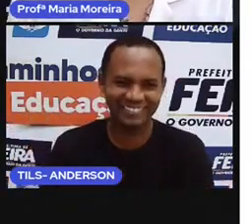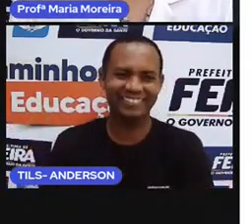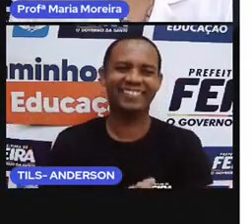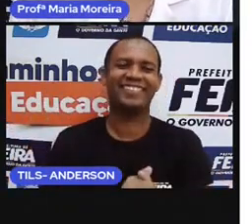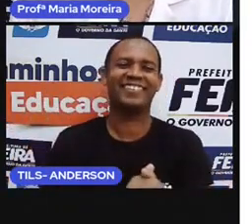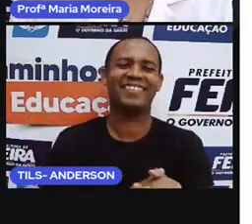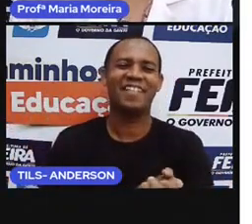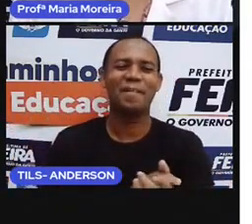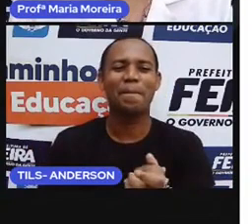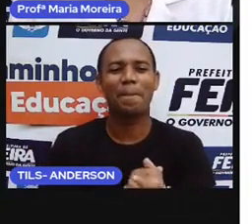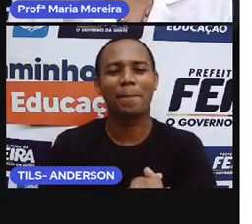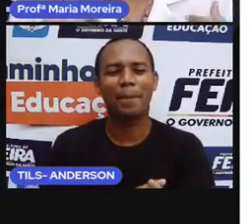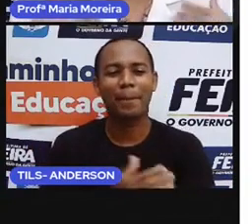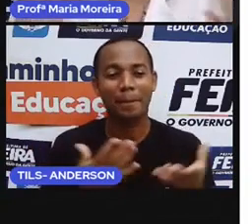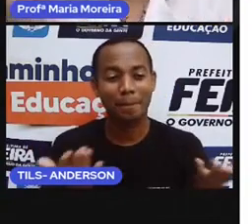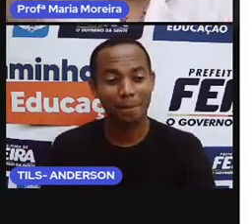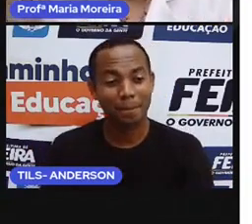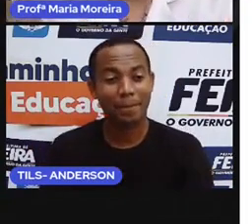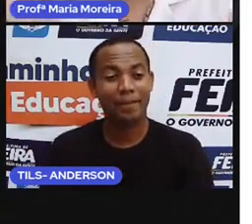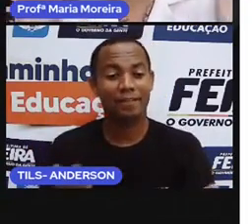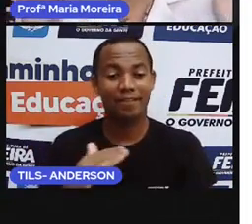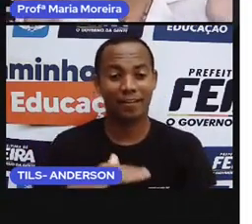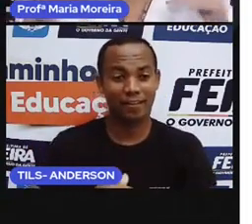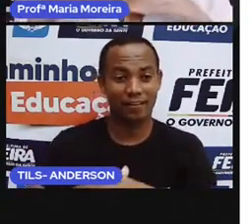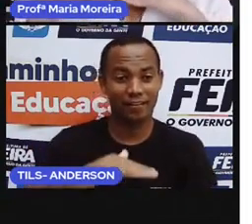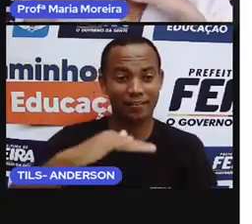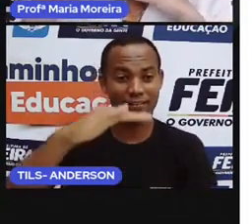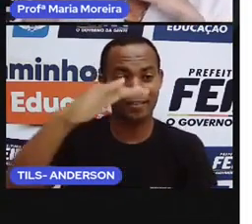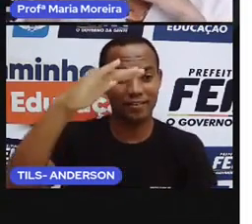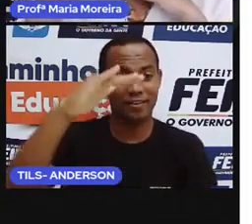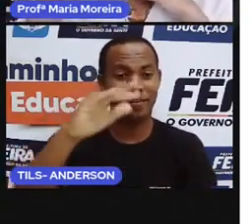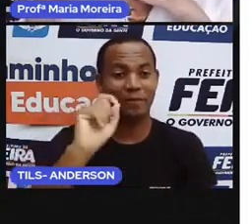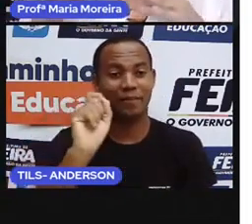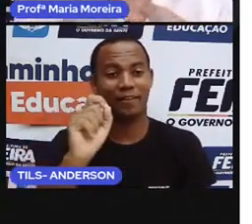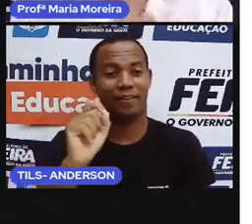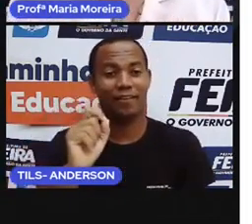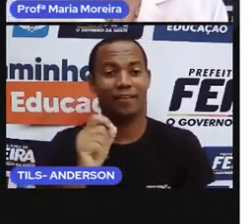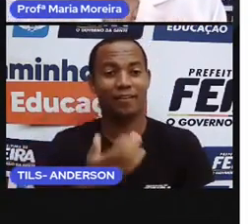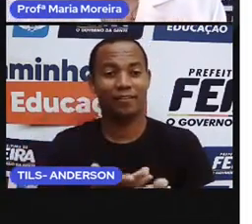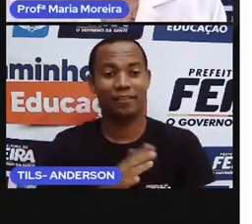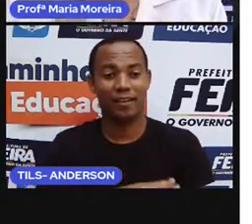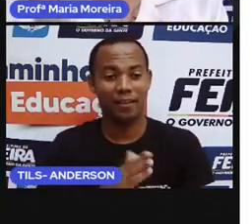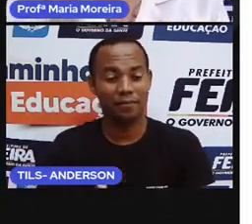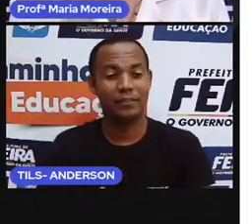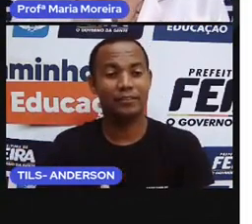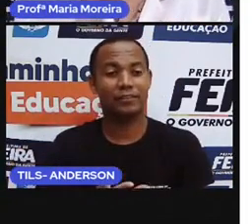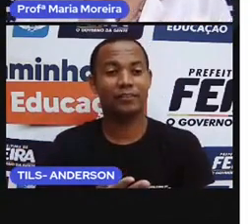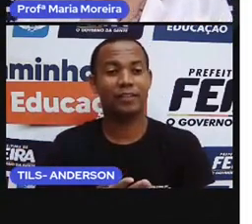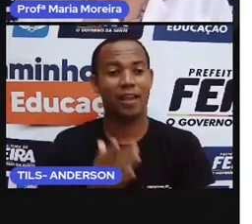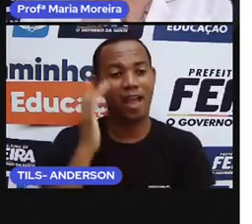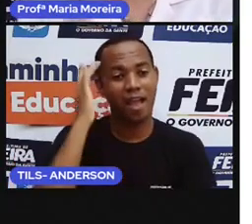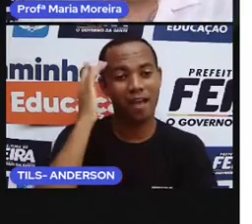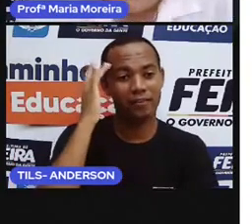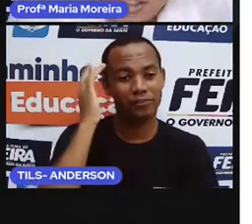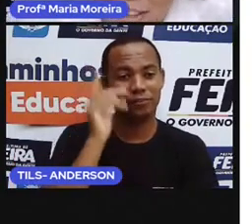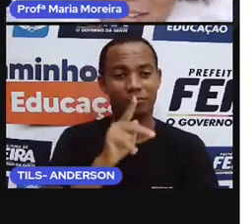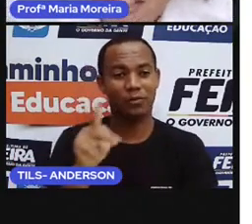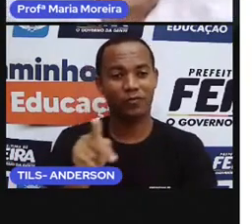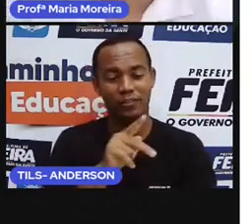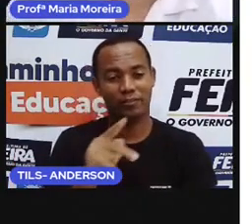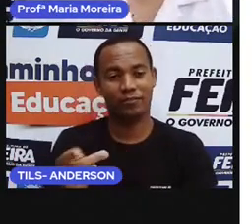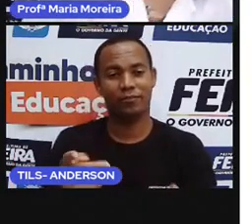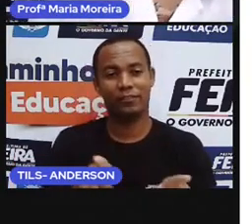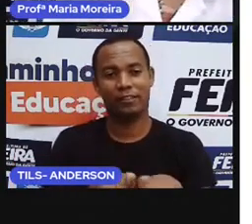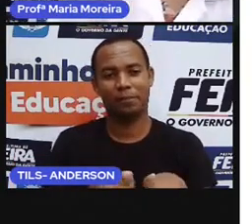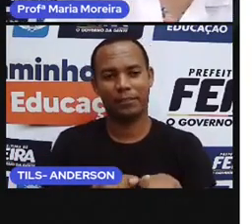Anderson disse que vai ser intérprete de Libras. Eu, quando eu crescer, porque eu sou uma menina, eu, quando crescer, acho que eu vou ser professora, gente. Será que eu tenho jeito?